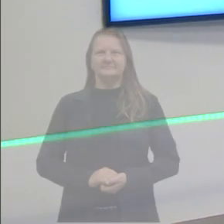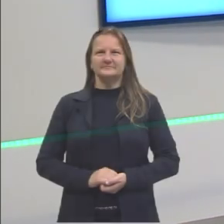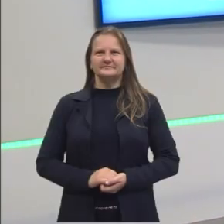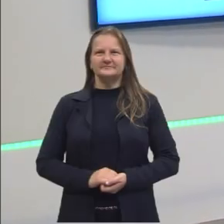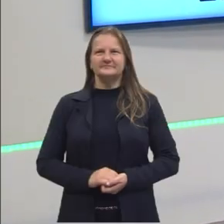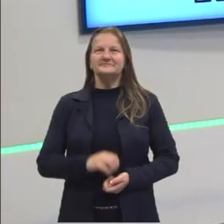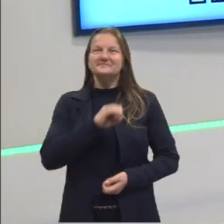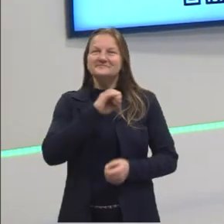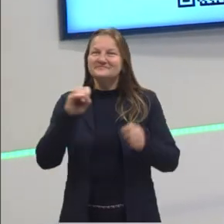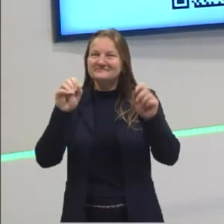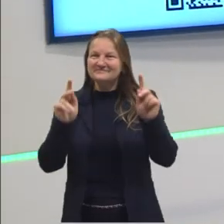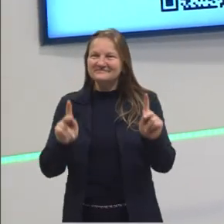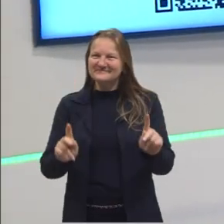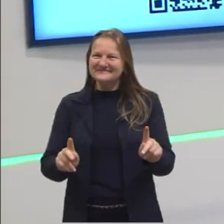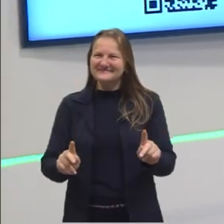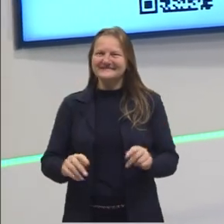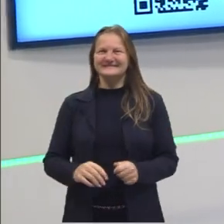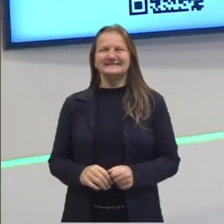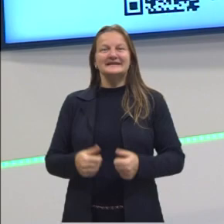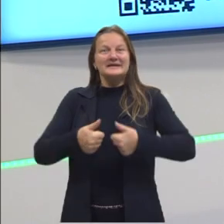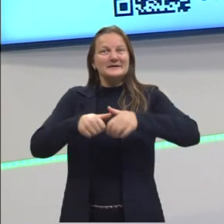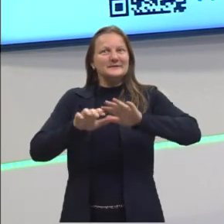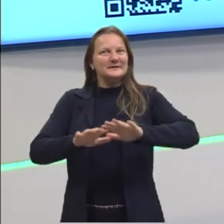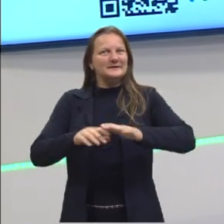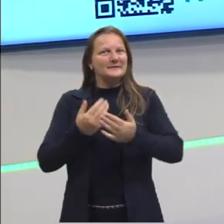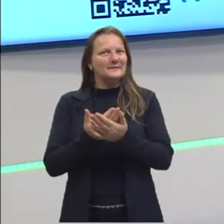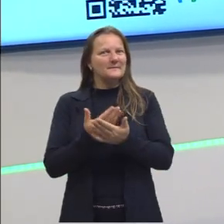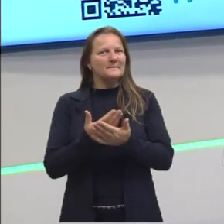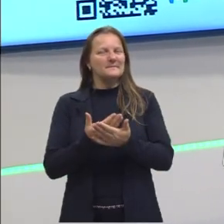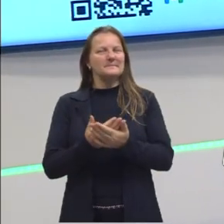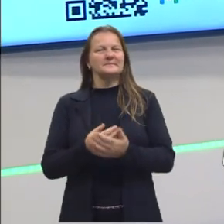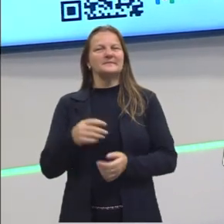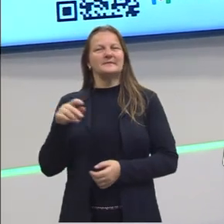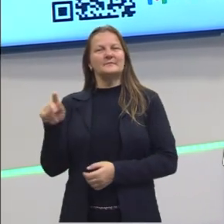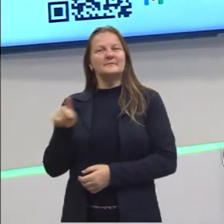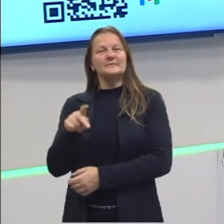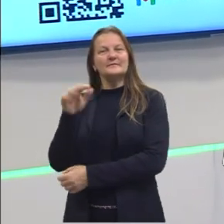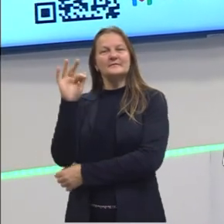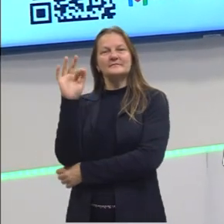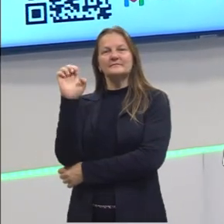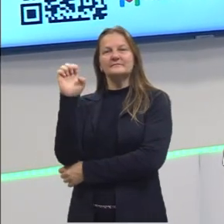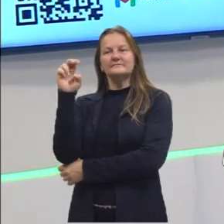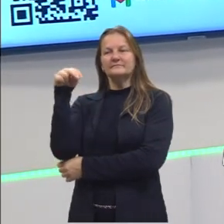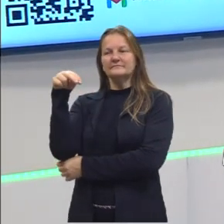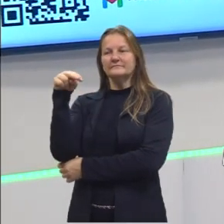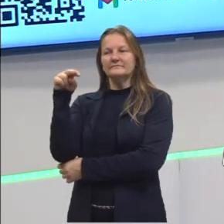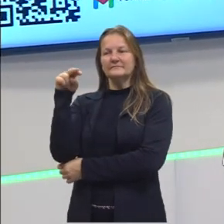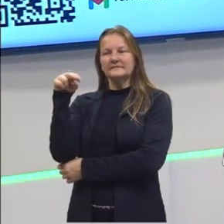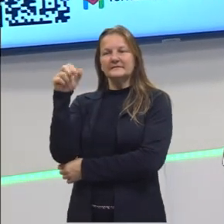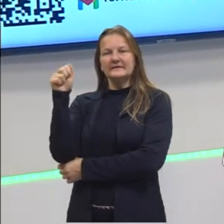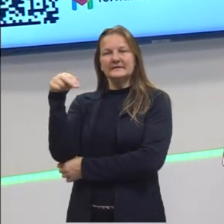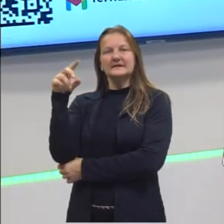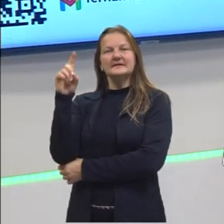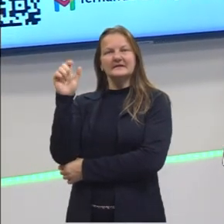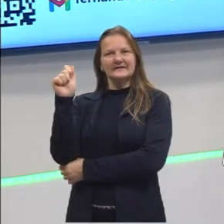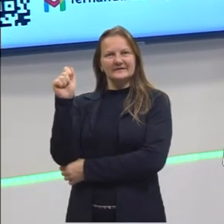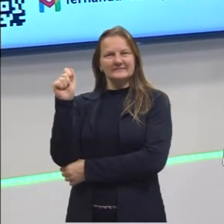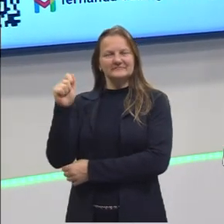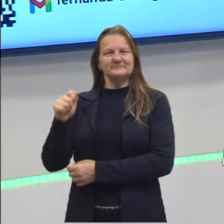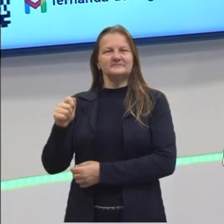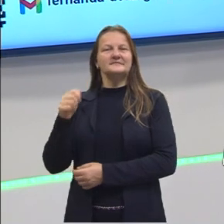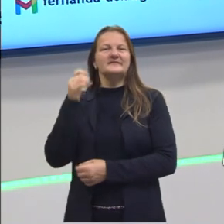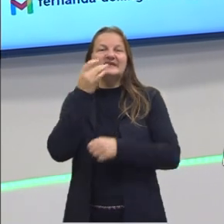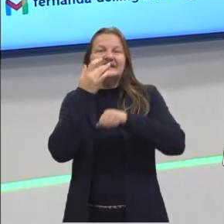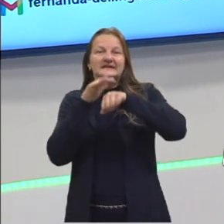Oi, oi pessoas! Estamos aqui para mais uma aula. Eu sou a professora Fernanda, tenho 25 anos, sou